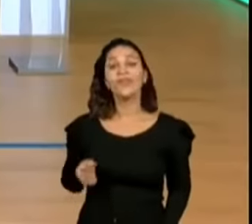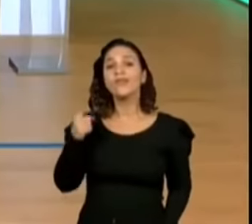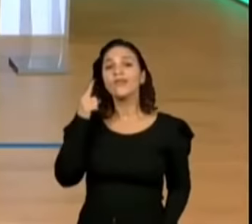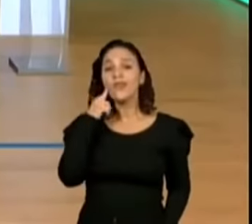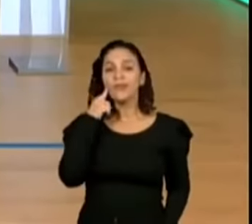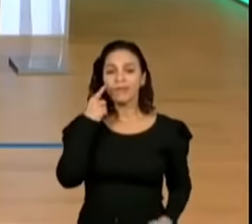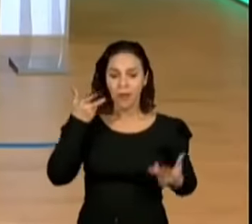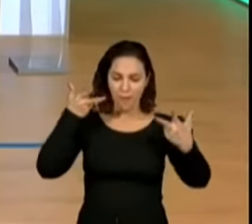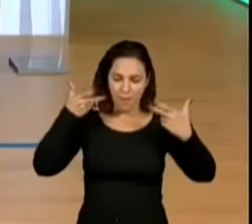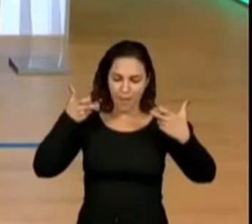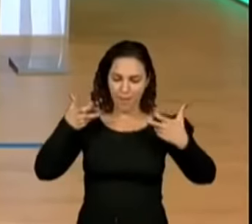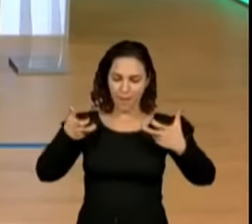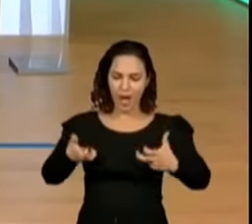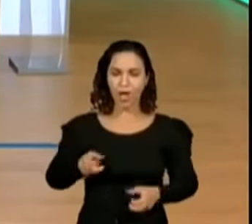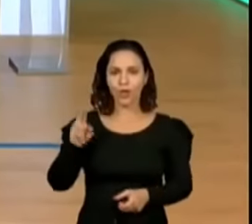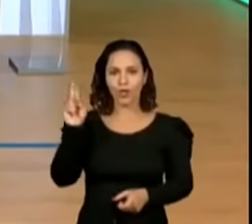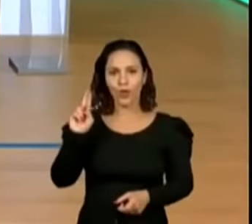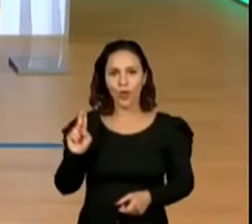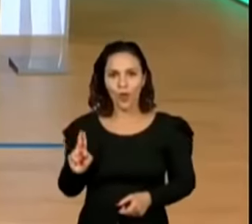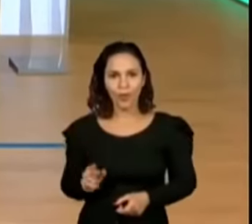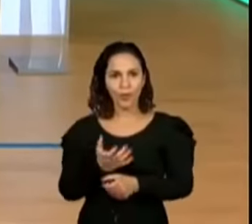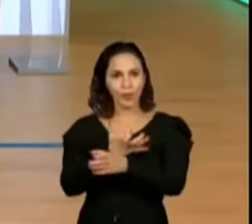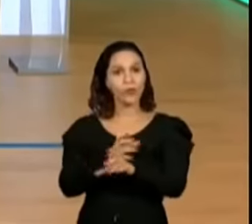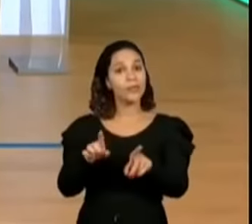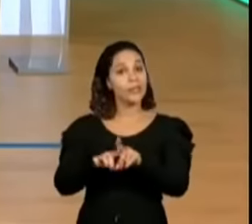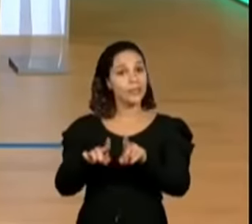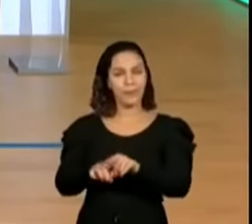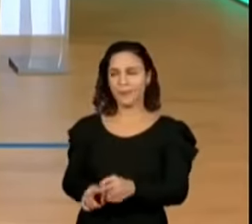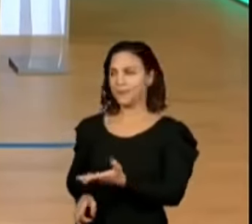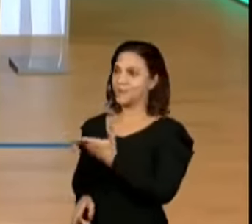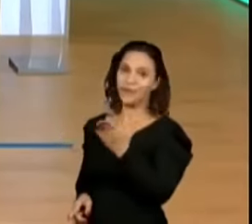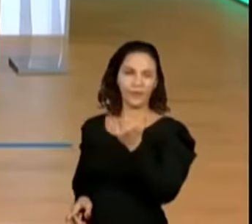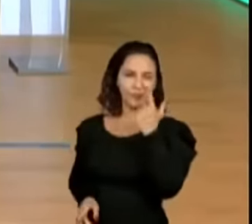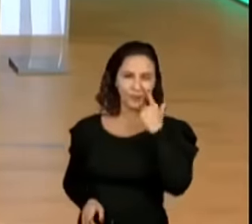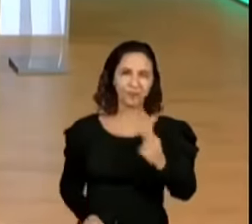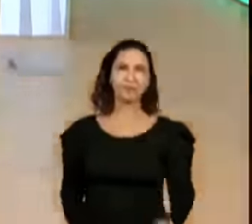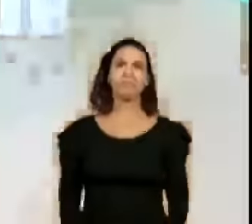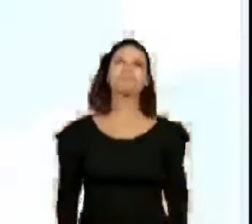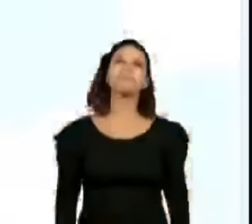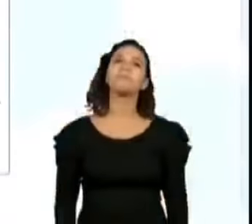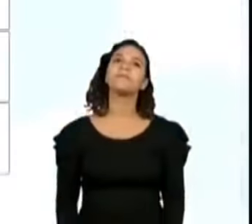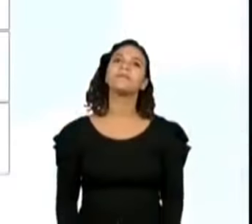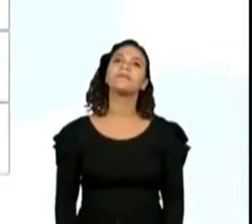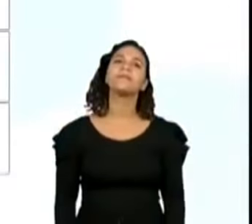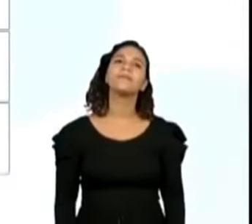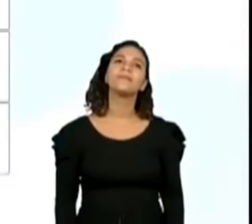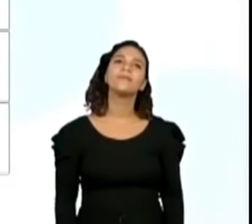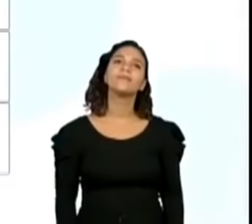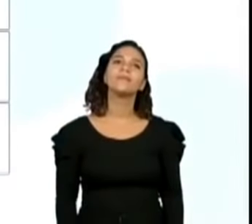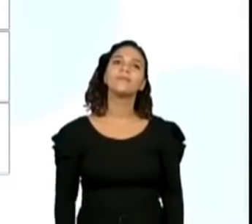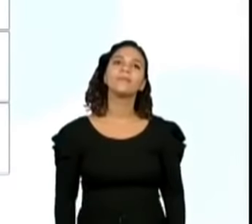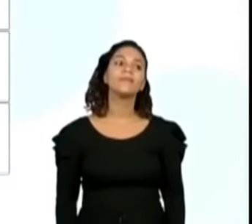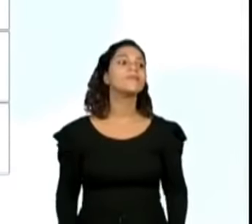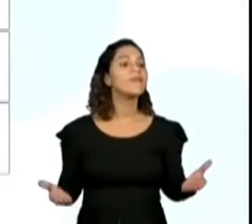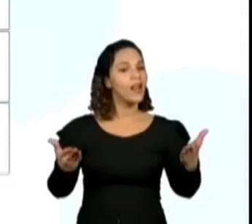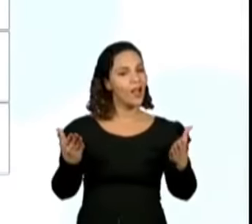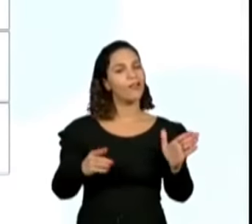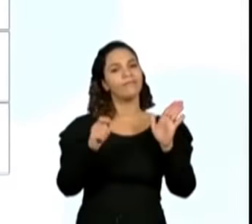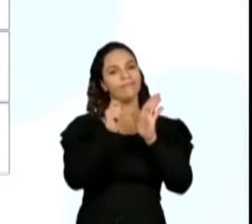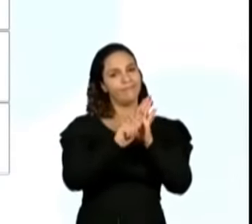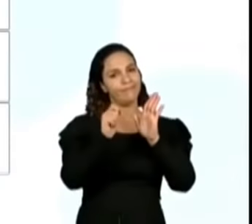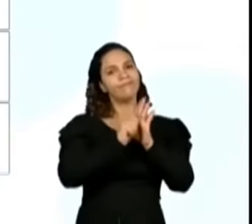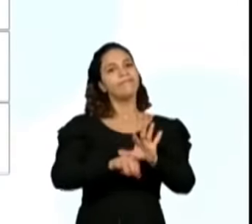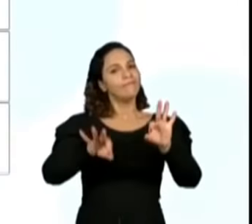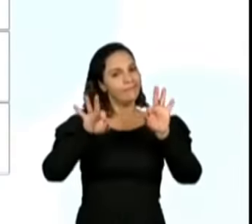identificar... Levou embora os ossos. Vamos identificar também no esqueleto. Vamos lá? Uhum. Temos aqui... Agora vamos escrever os nomes